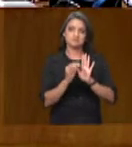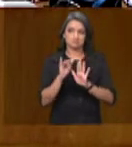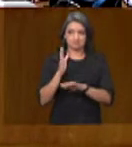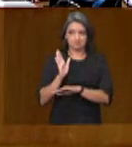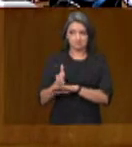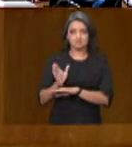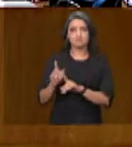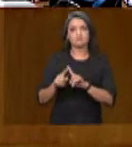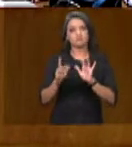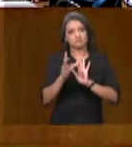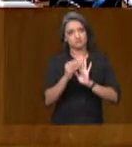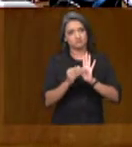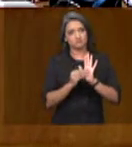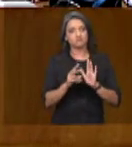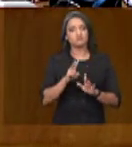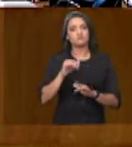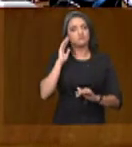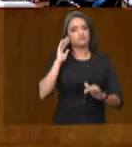vencido